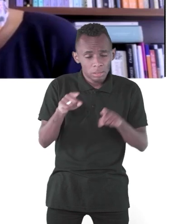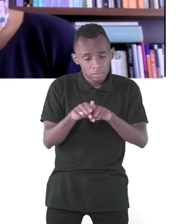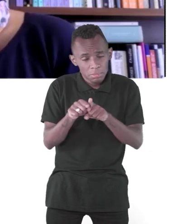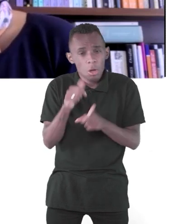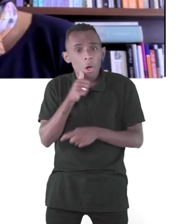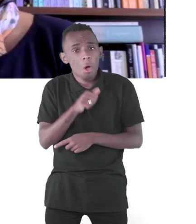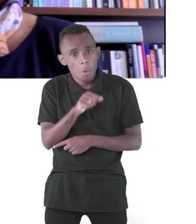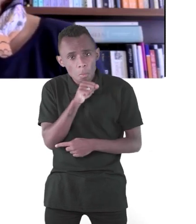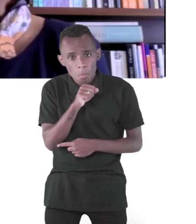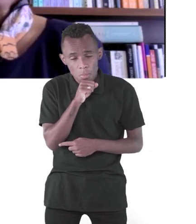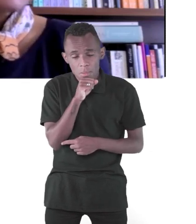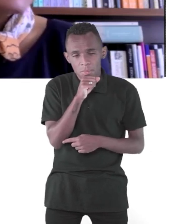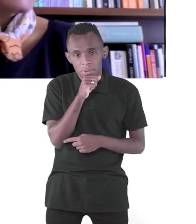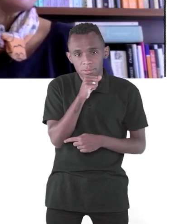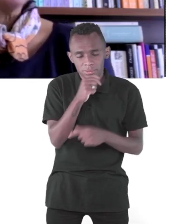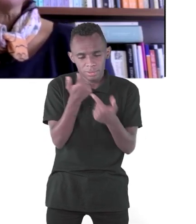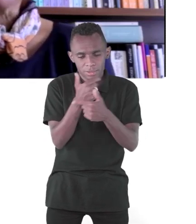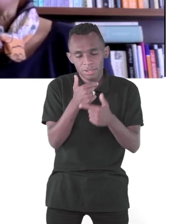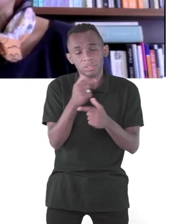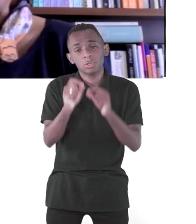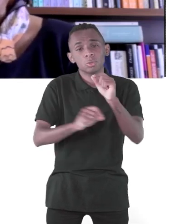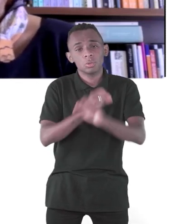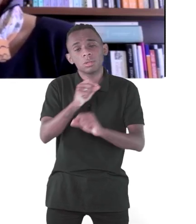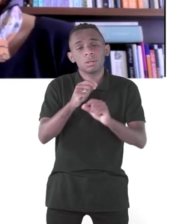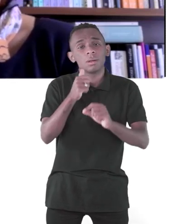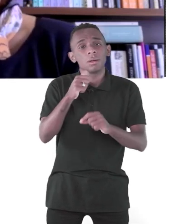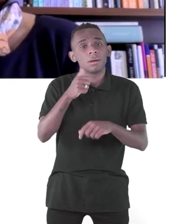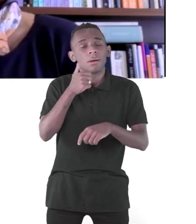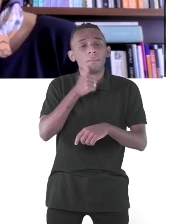até uma história muito curiosa, que quando ela cantava Chiquita